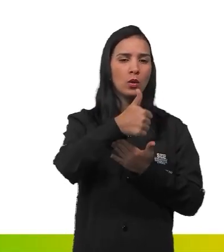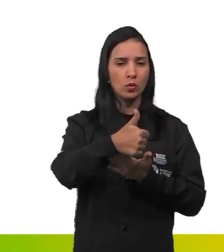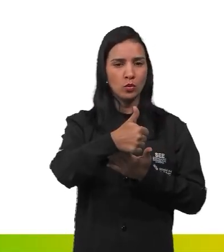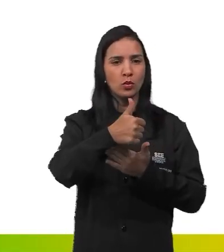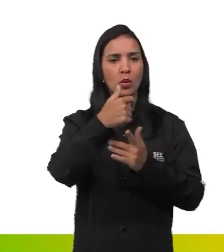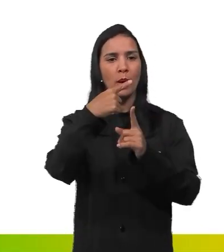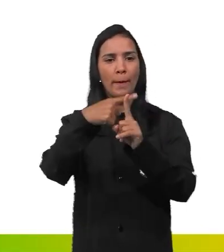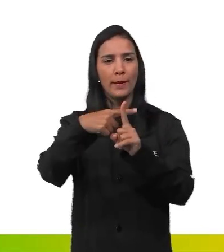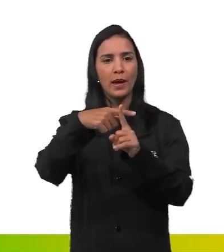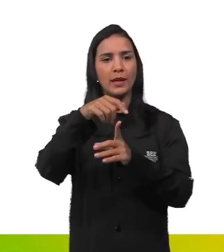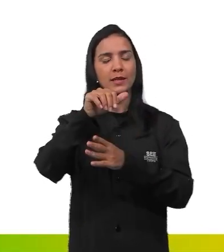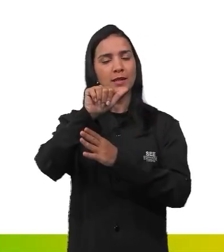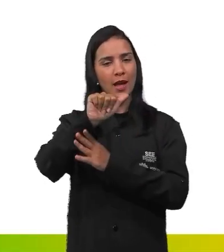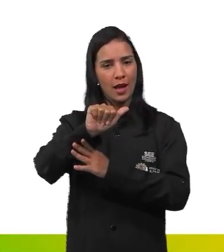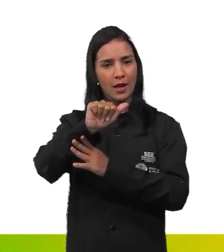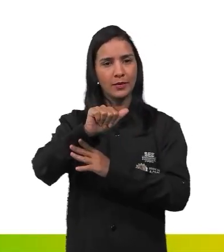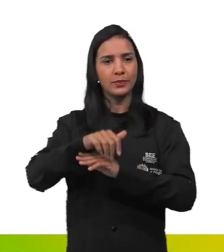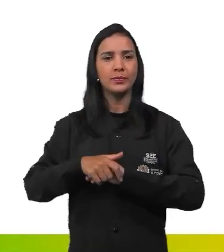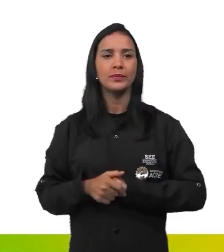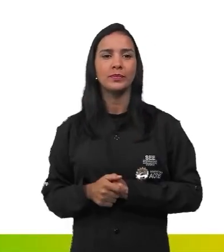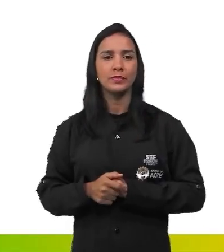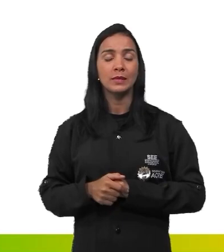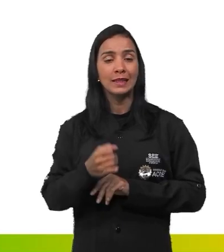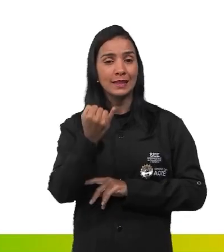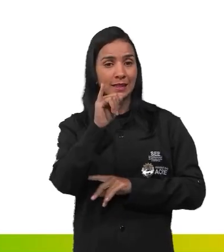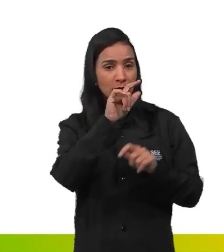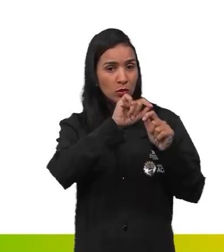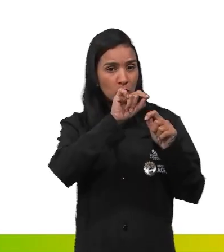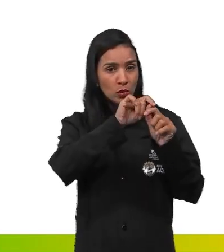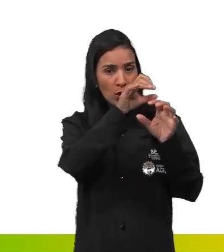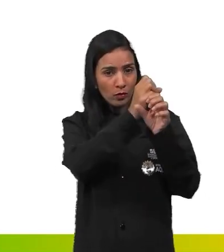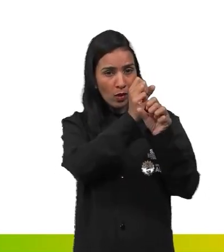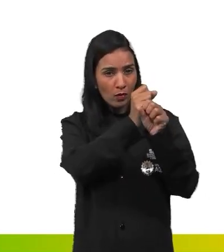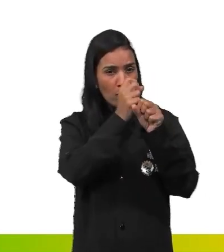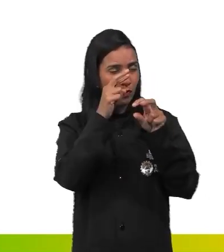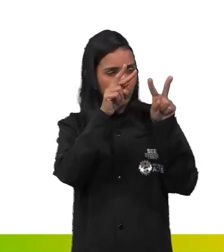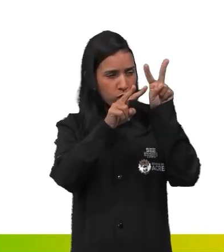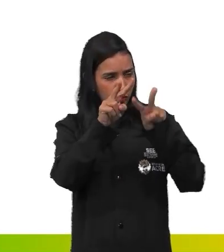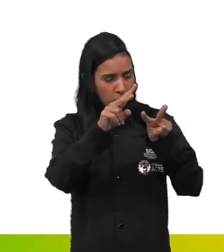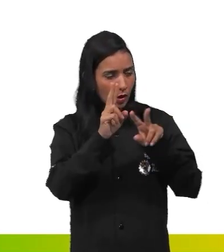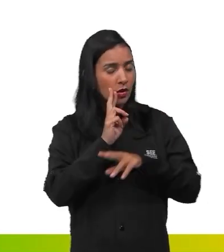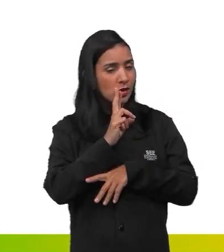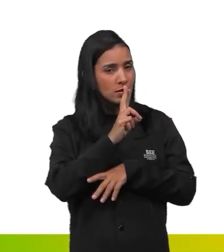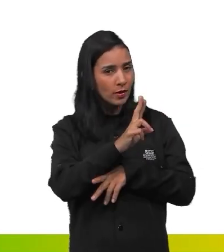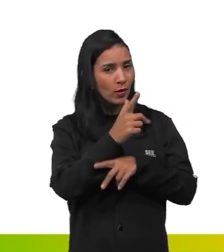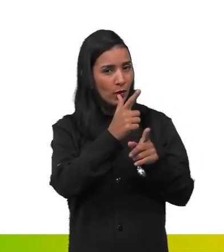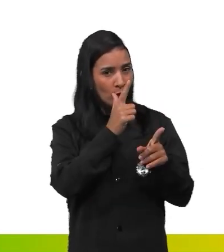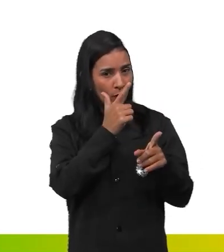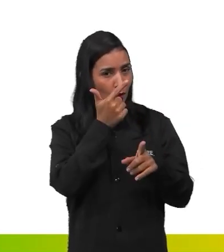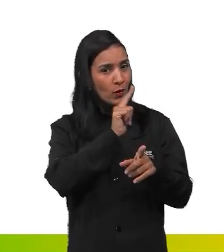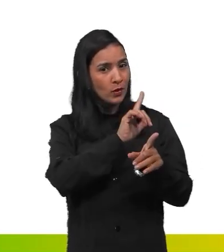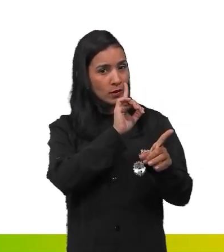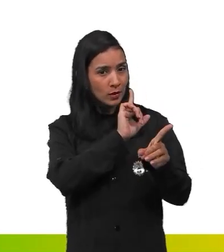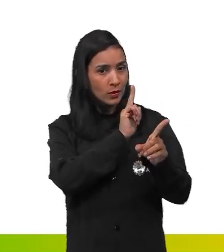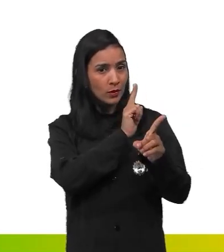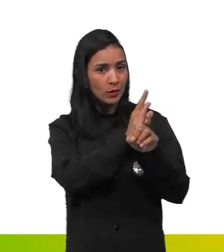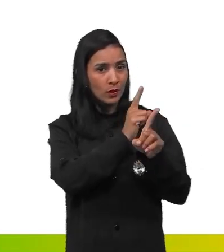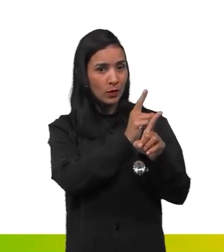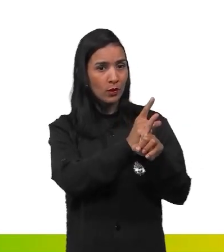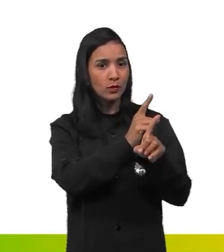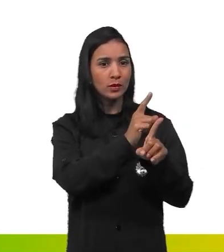ok? Quando eu fizer essa conta aqui, eu vou ter A1 mais a razão D mais o